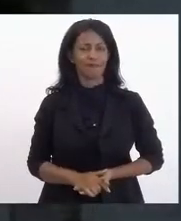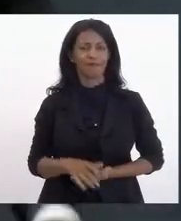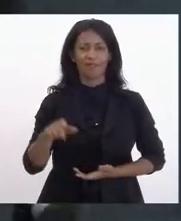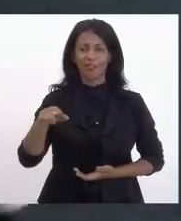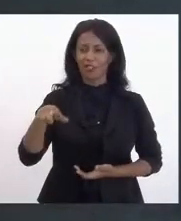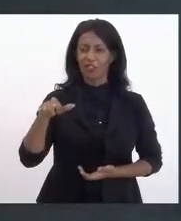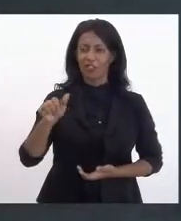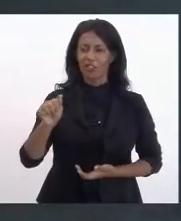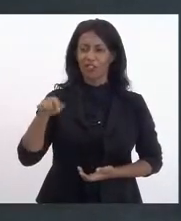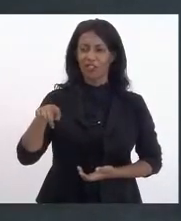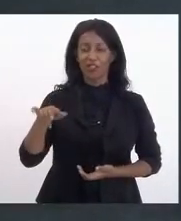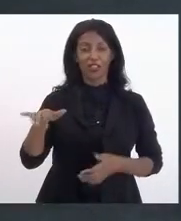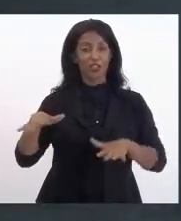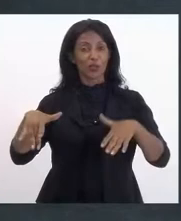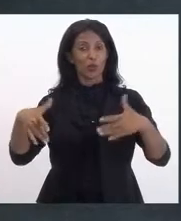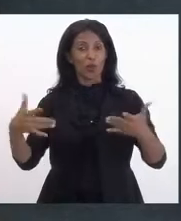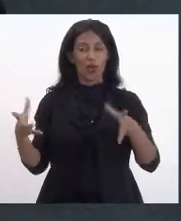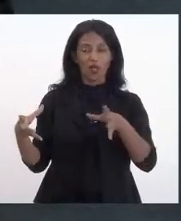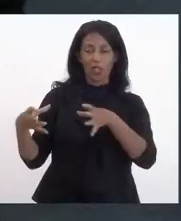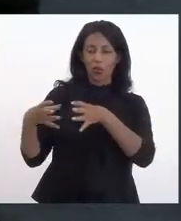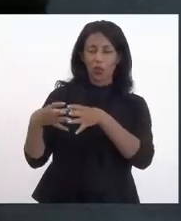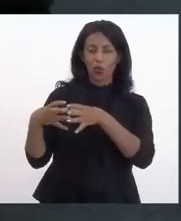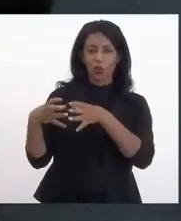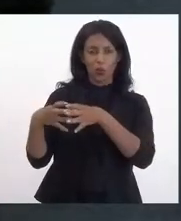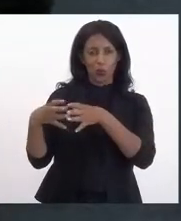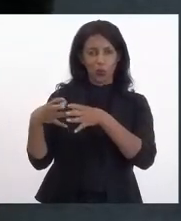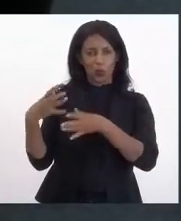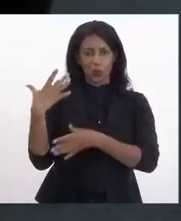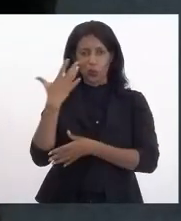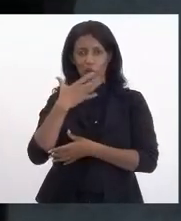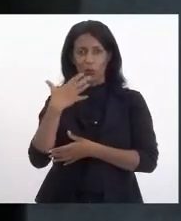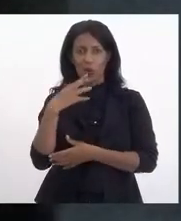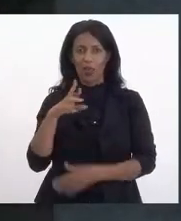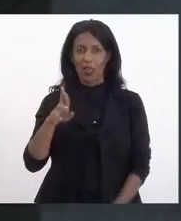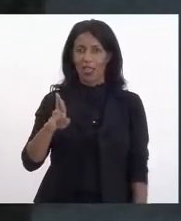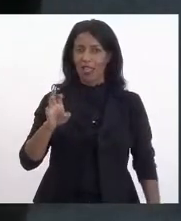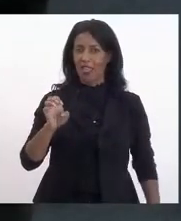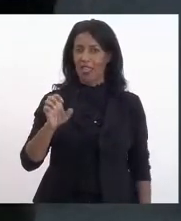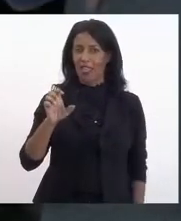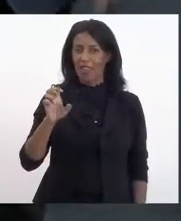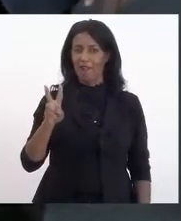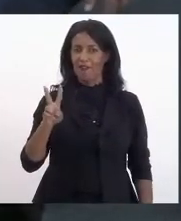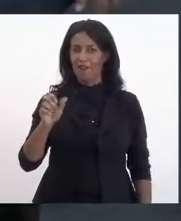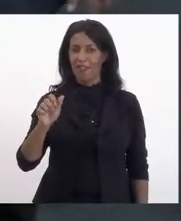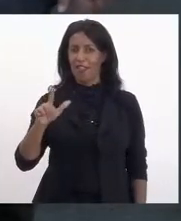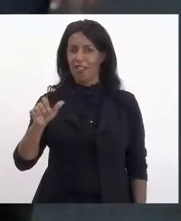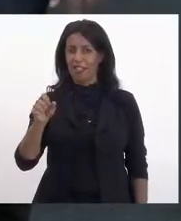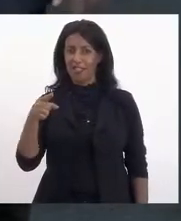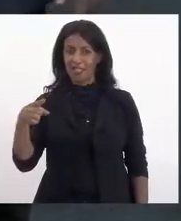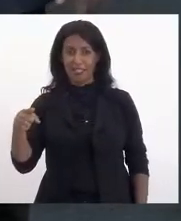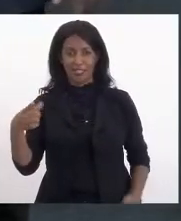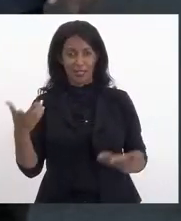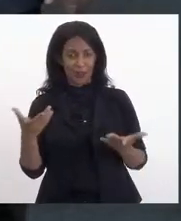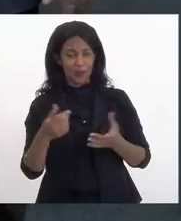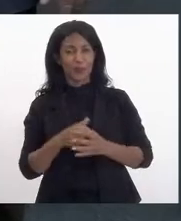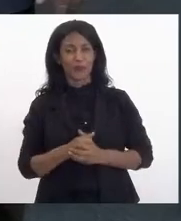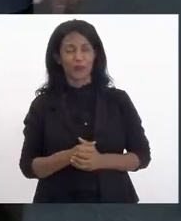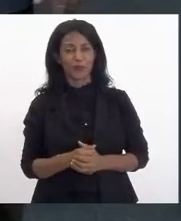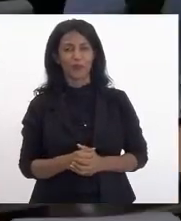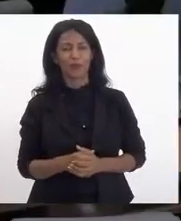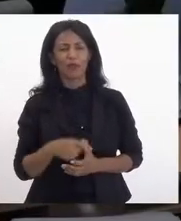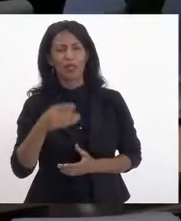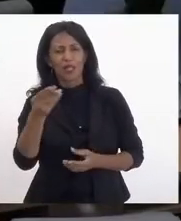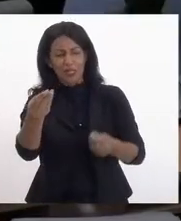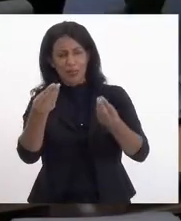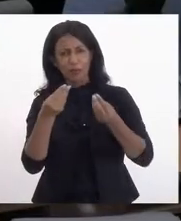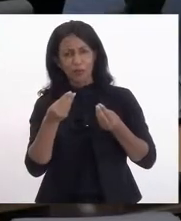de Pilares, quando era do grupo musical Revelação. Vossa Excelência poderia me conceder essa